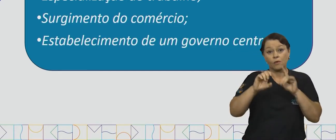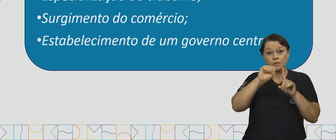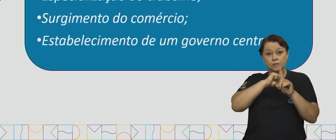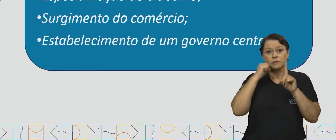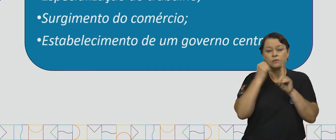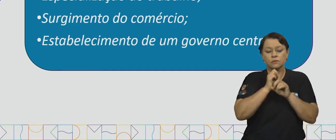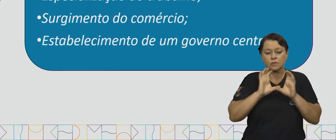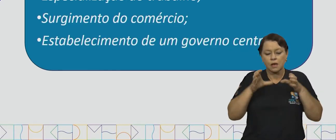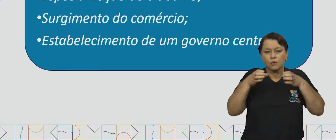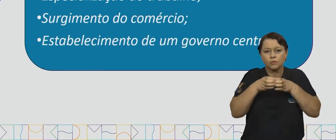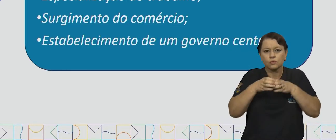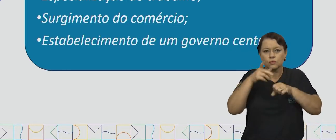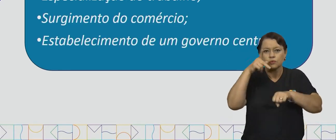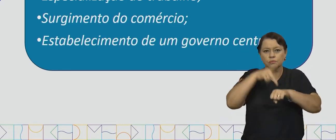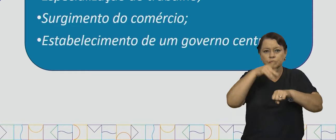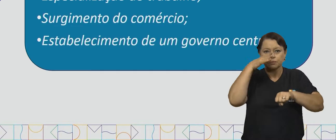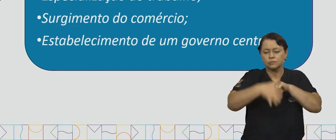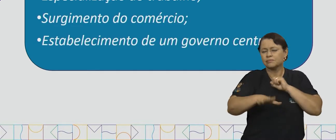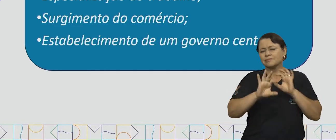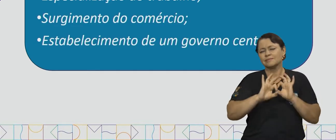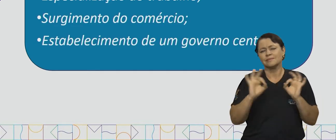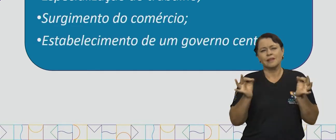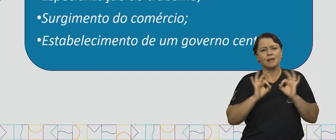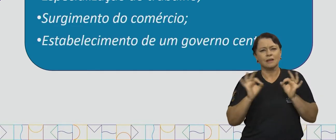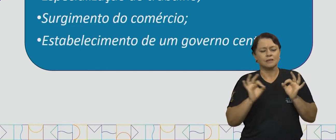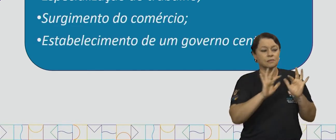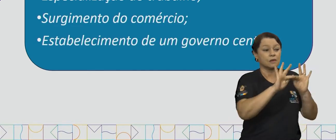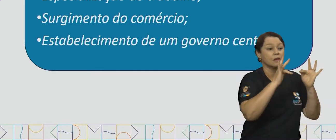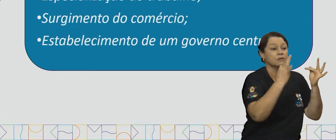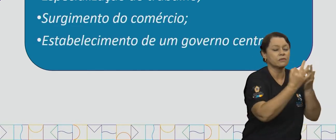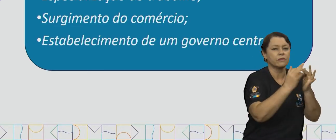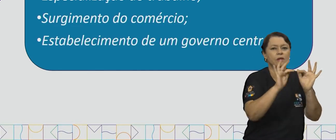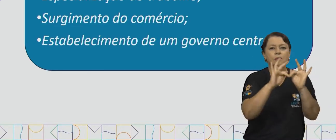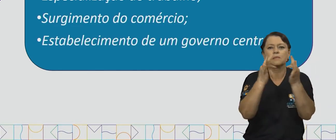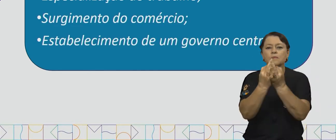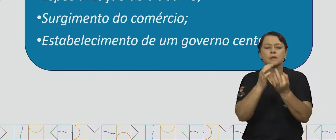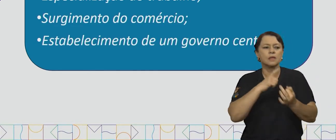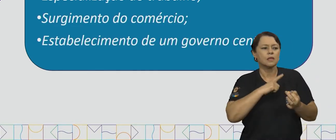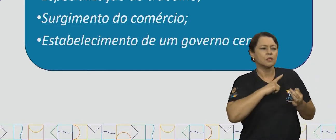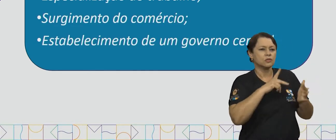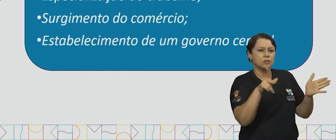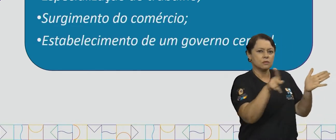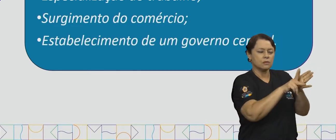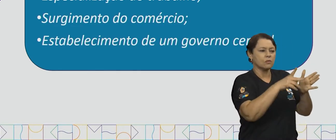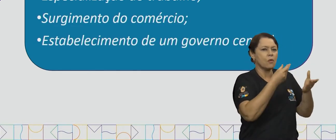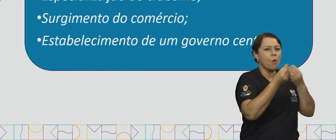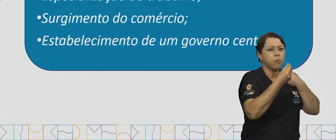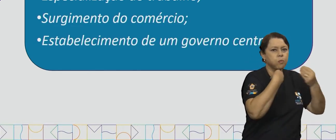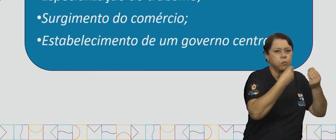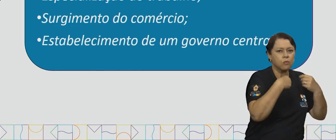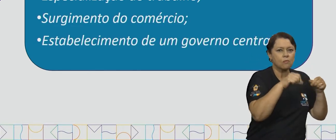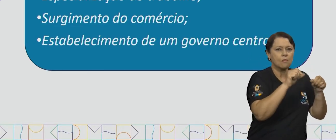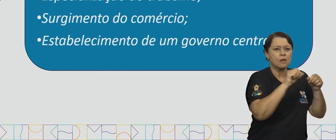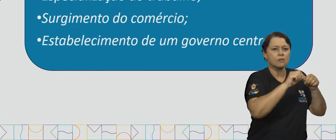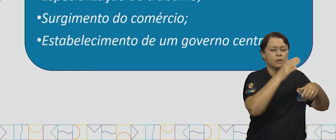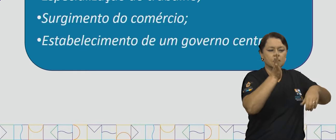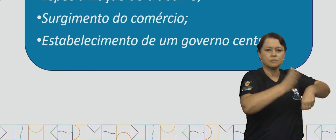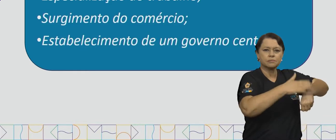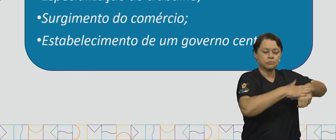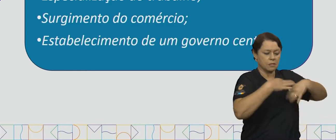povos neolíticos era simples. Cada família cultivava seu alimento e fabricava suas roupas e